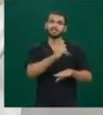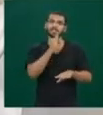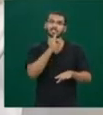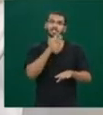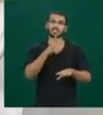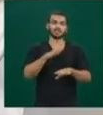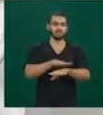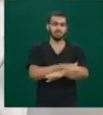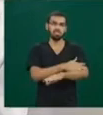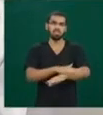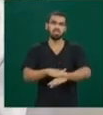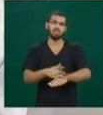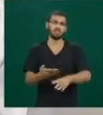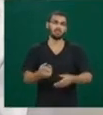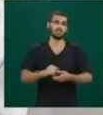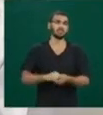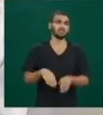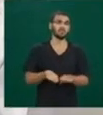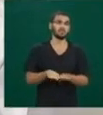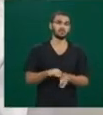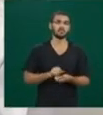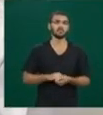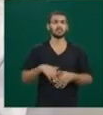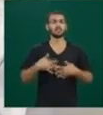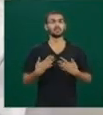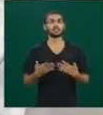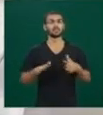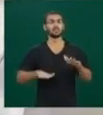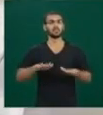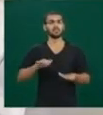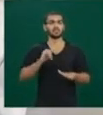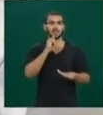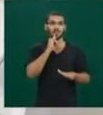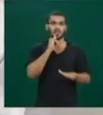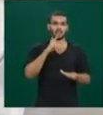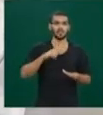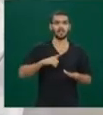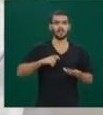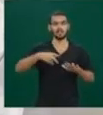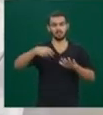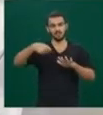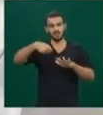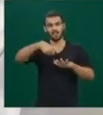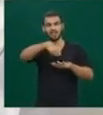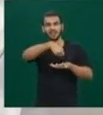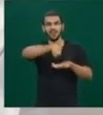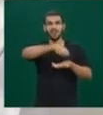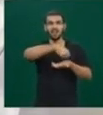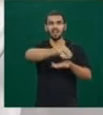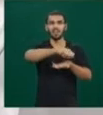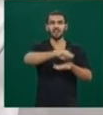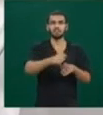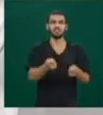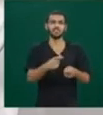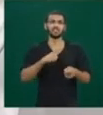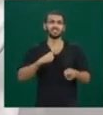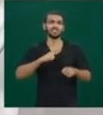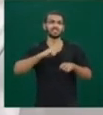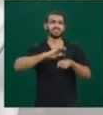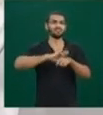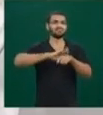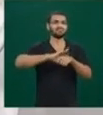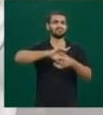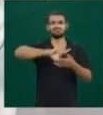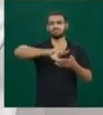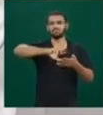pele. Então, de repente, uma simples manicure pode entrar, assim, pode virar uma porta de entrada para